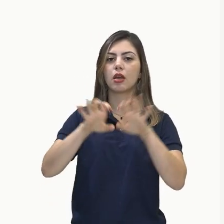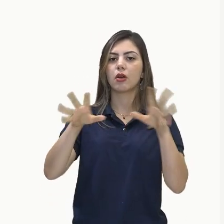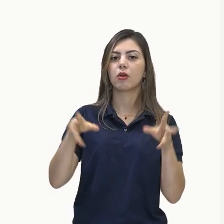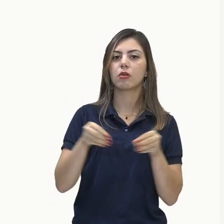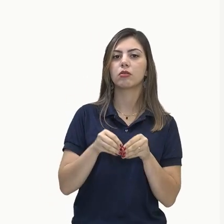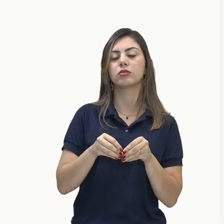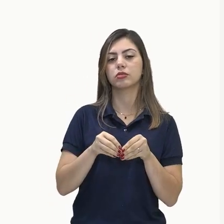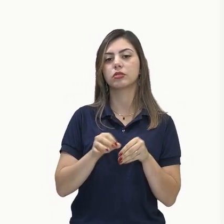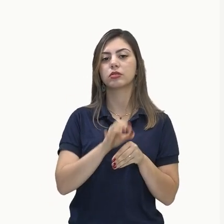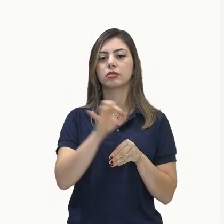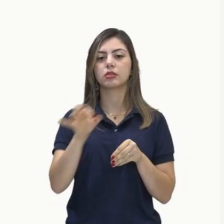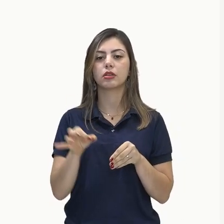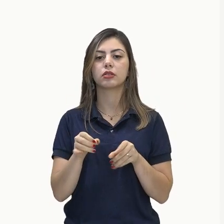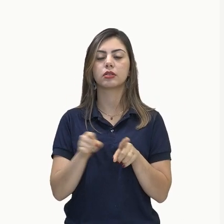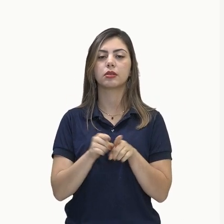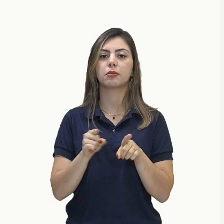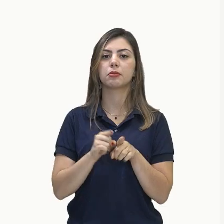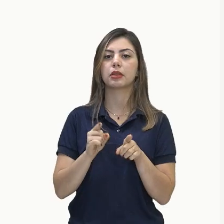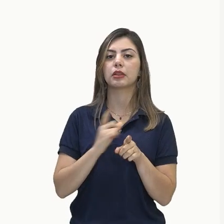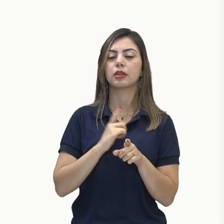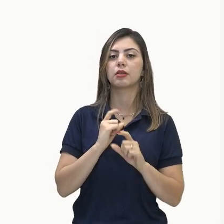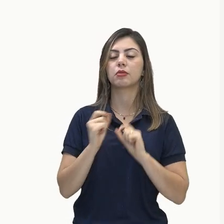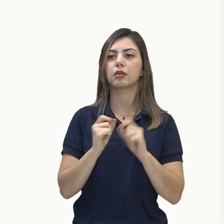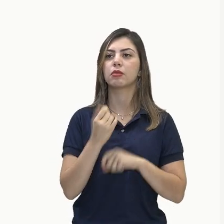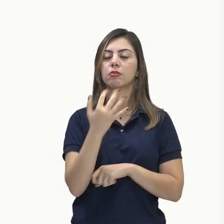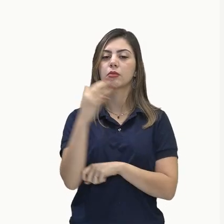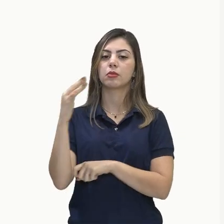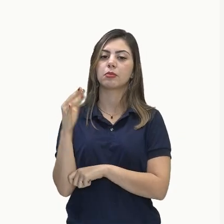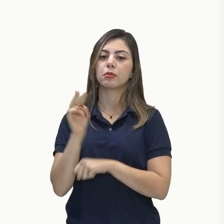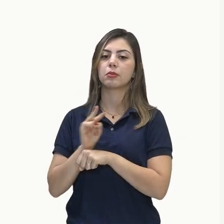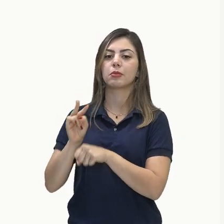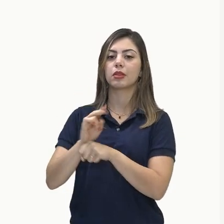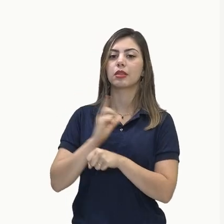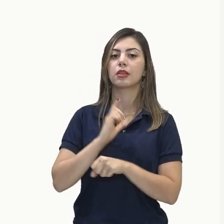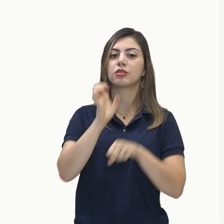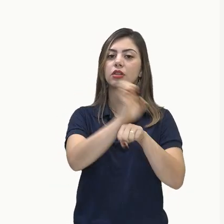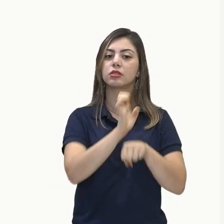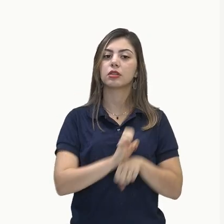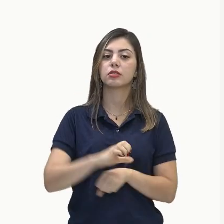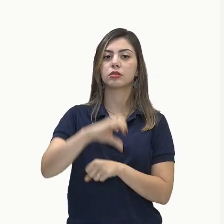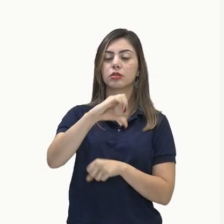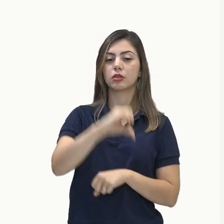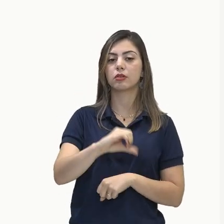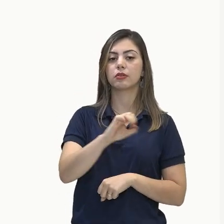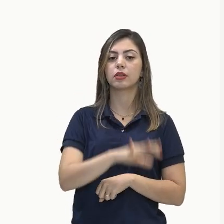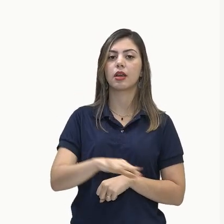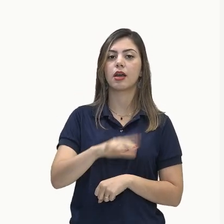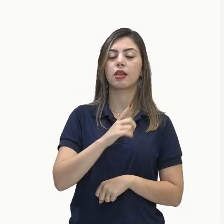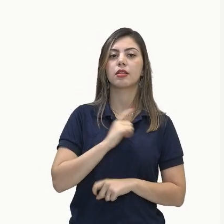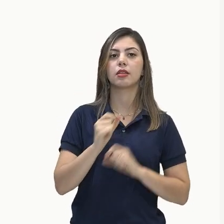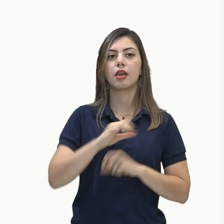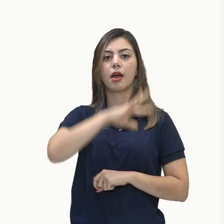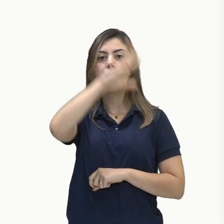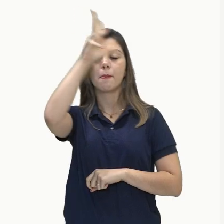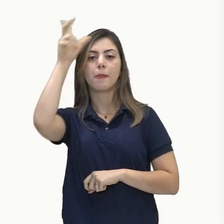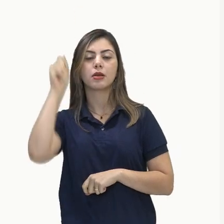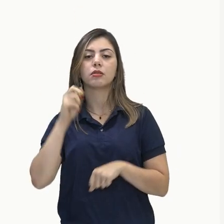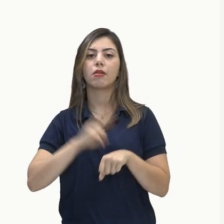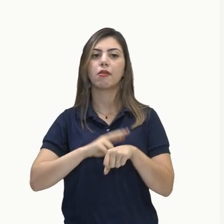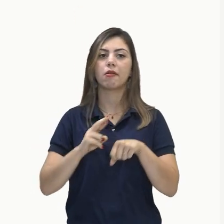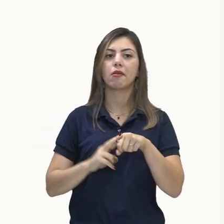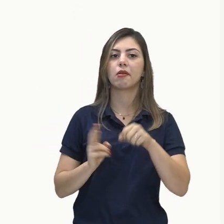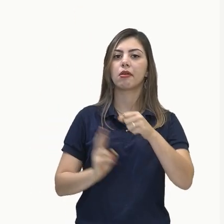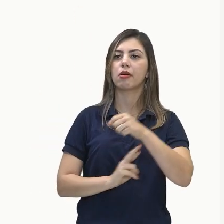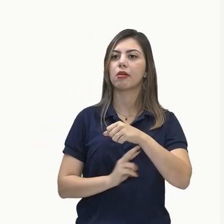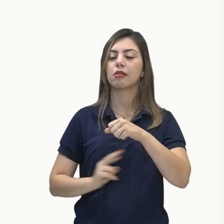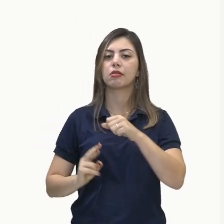da Macro ZEE da Amazônia Legal, são 9 estados, né, que fazem parte: Amazonas, Roraima, Acre, Rondônia,